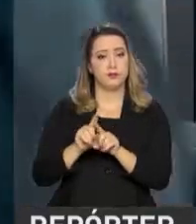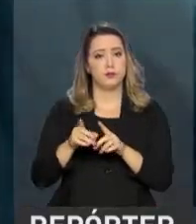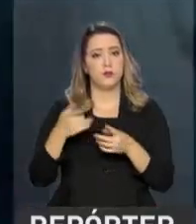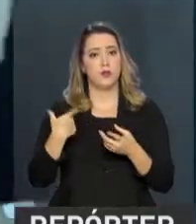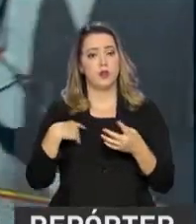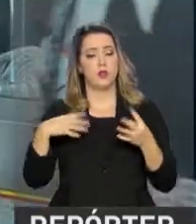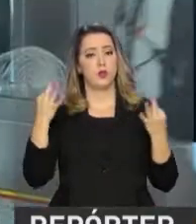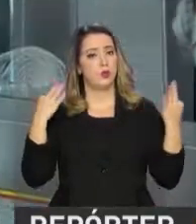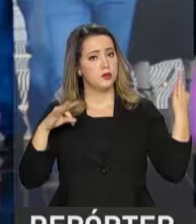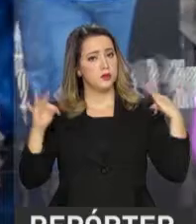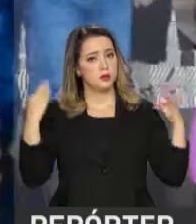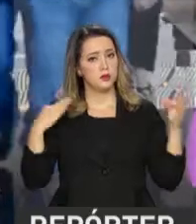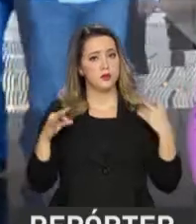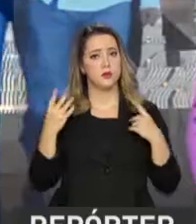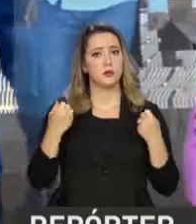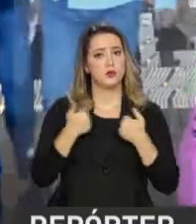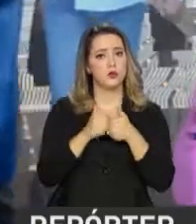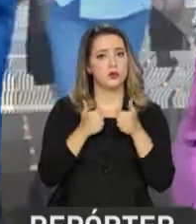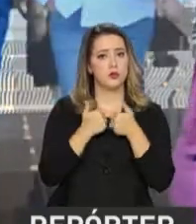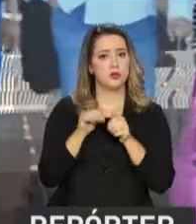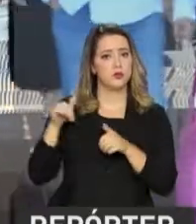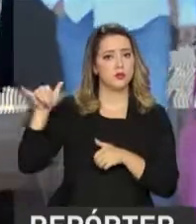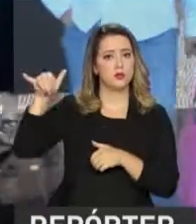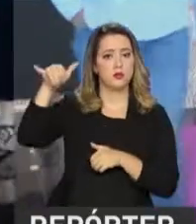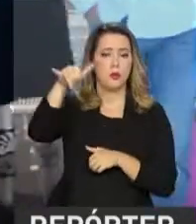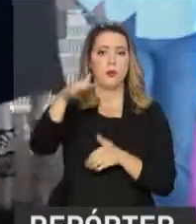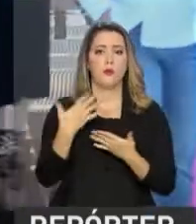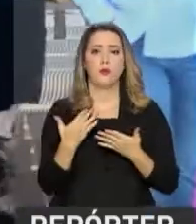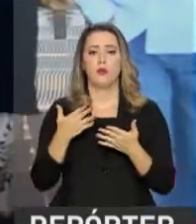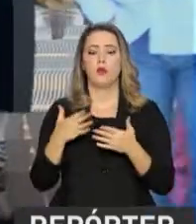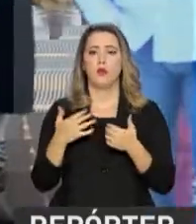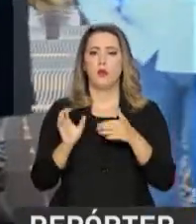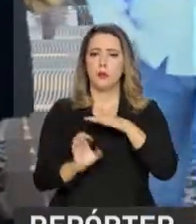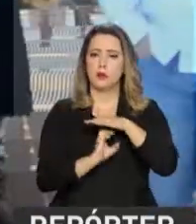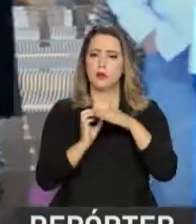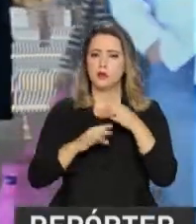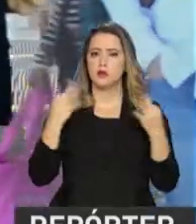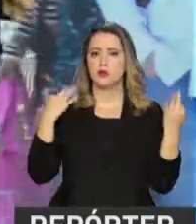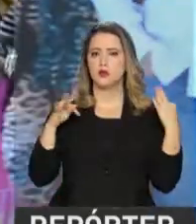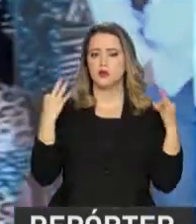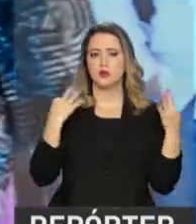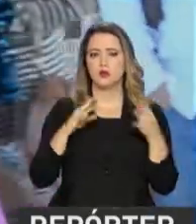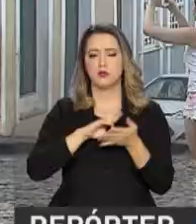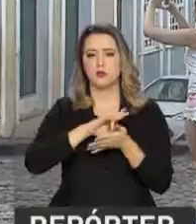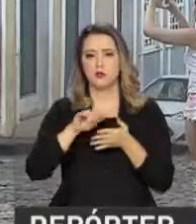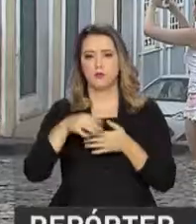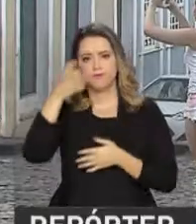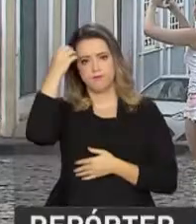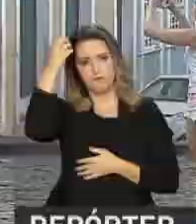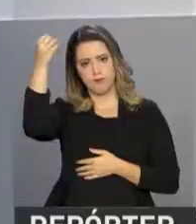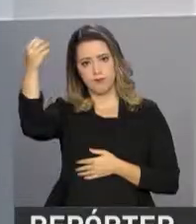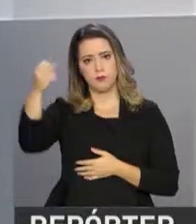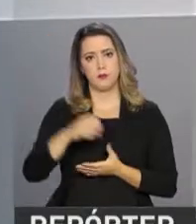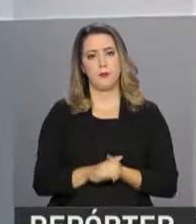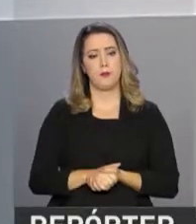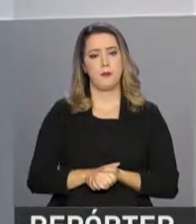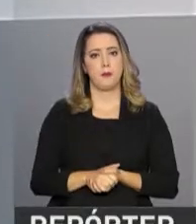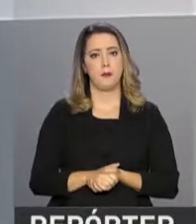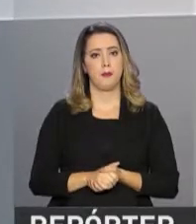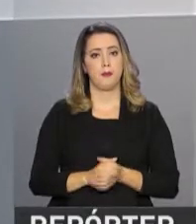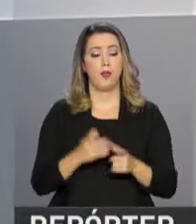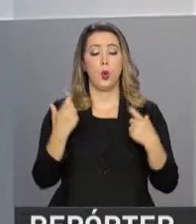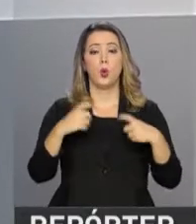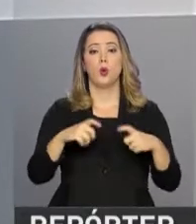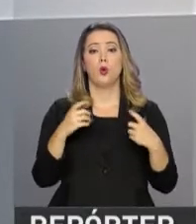atrações turísticas transporte aéreo operadoras de turismo e agências de viagens a